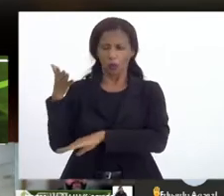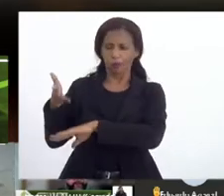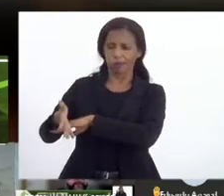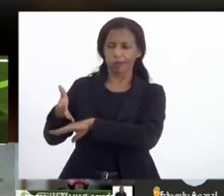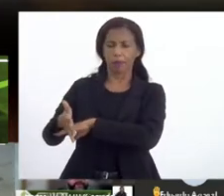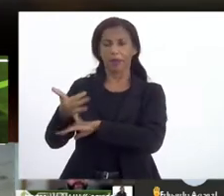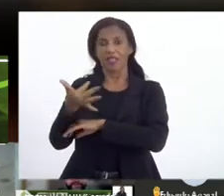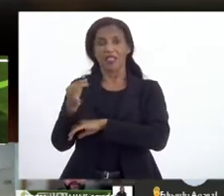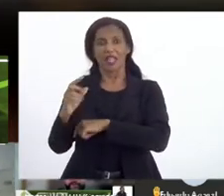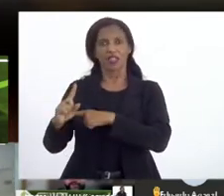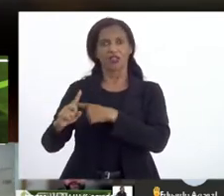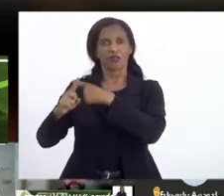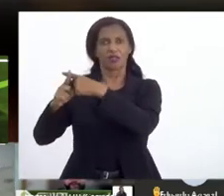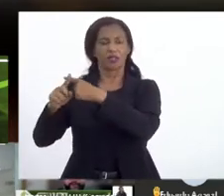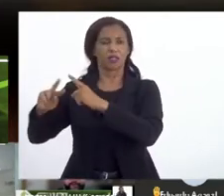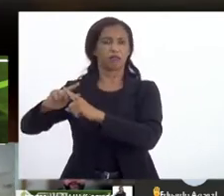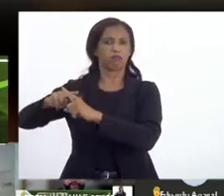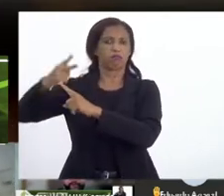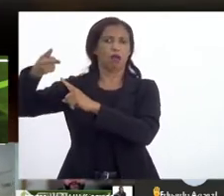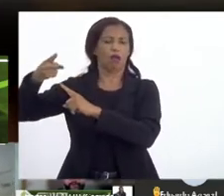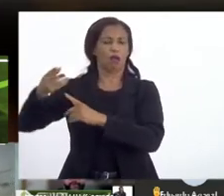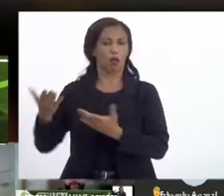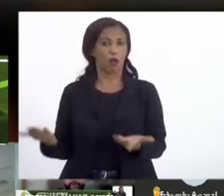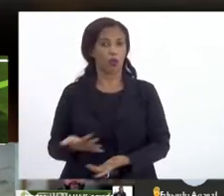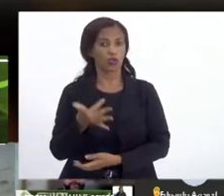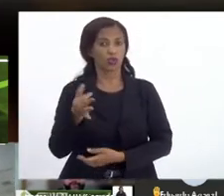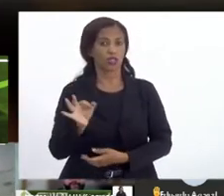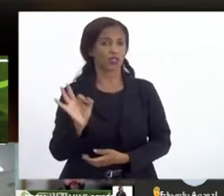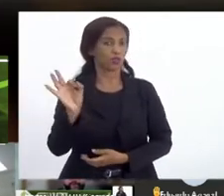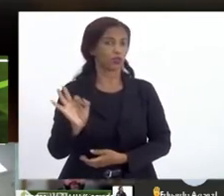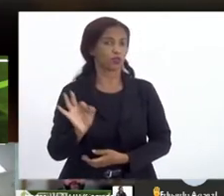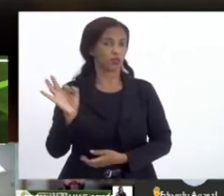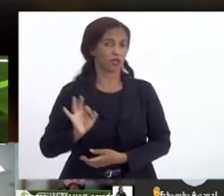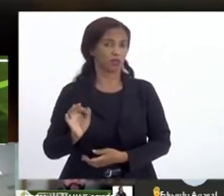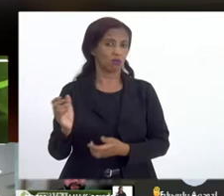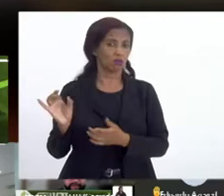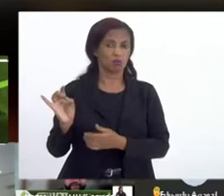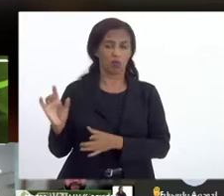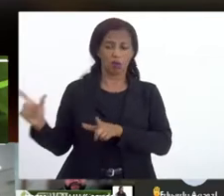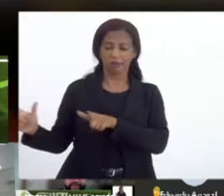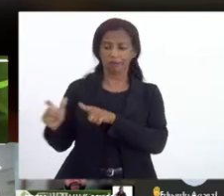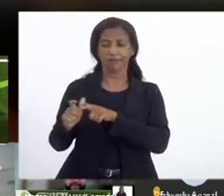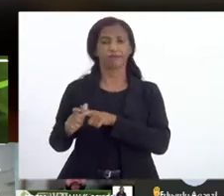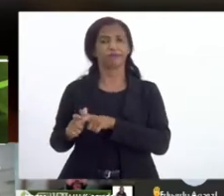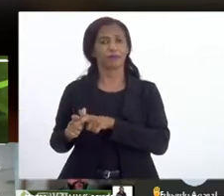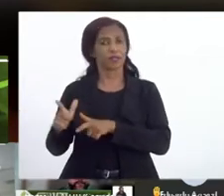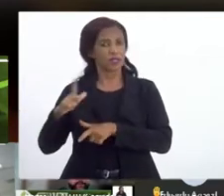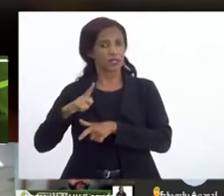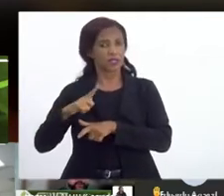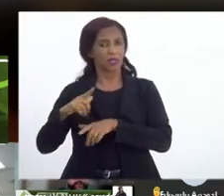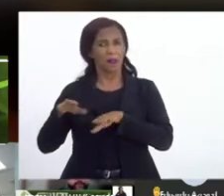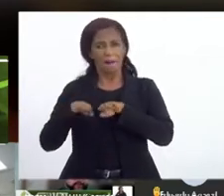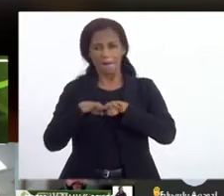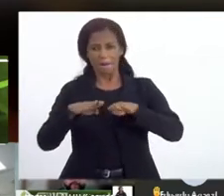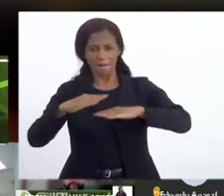10 vezes. Tá? A gente opera hoje com 10% aí da capacidade apenas. Então, temos uma pista de 2.500 metros no